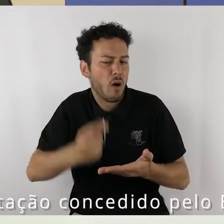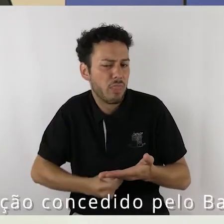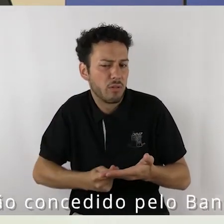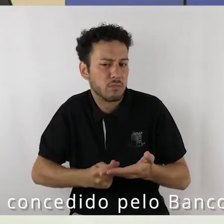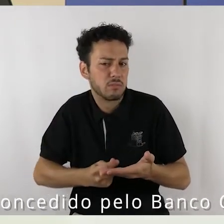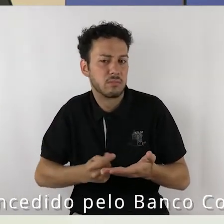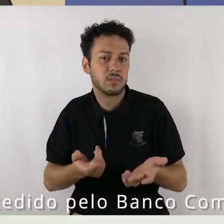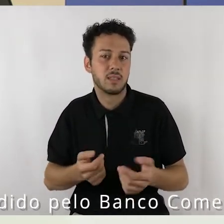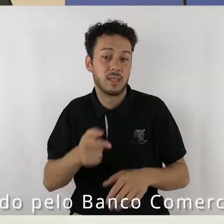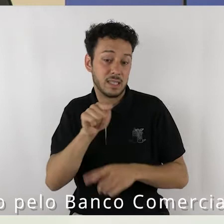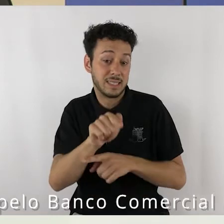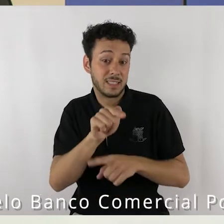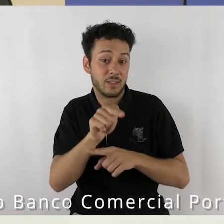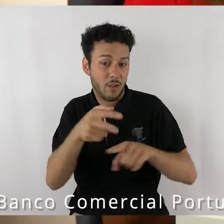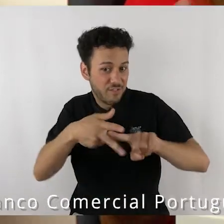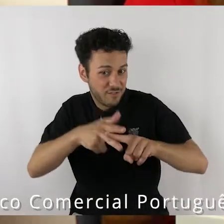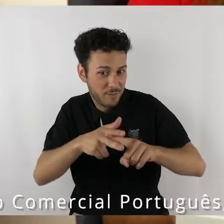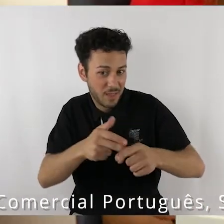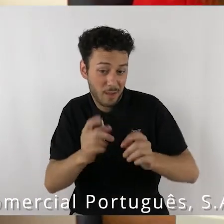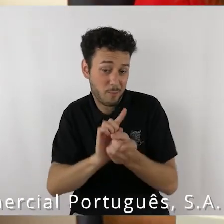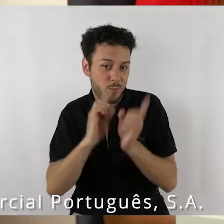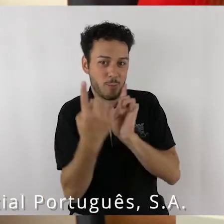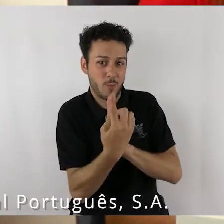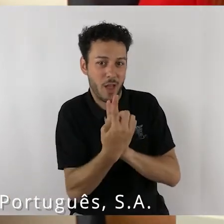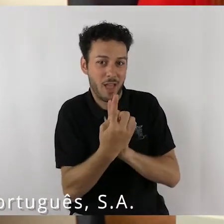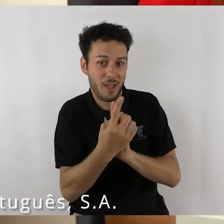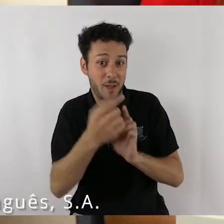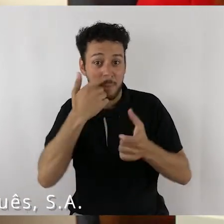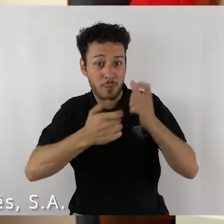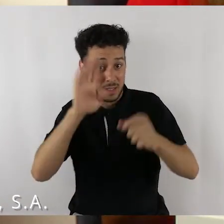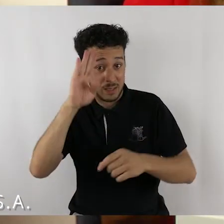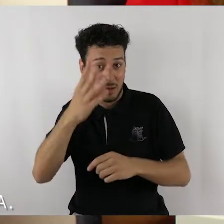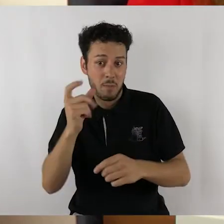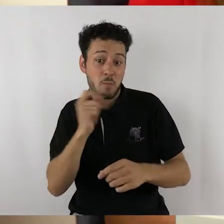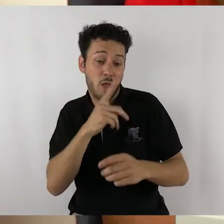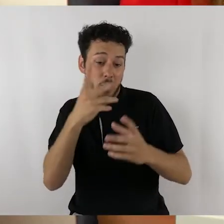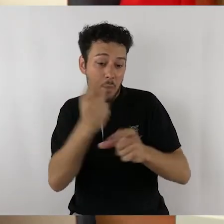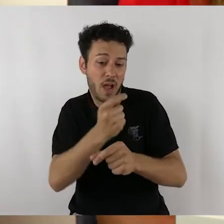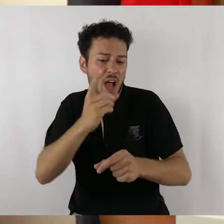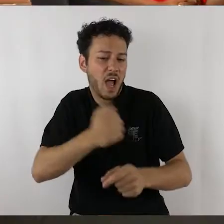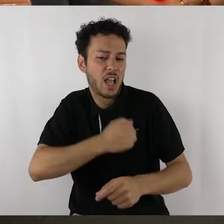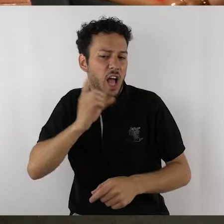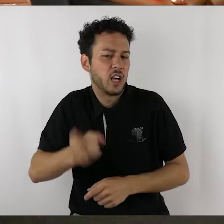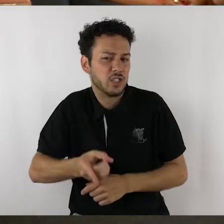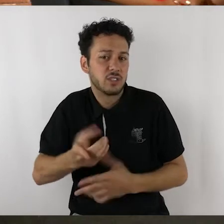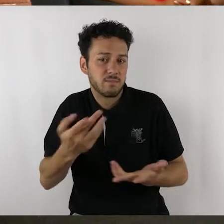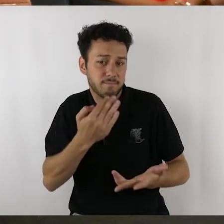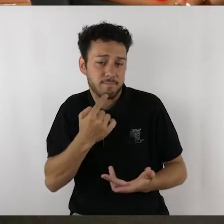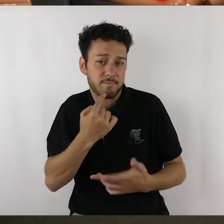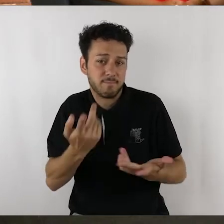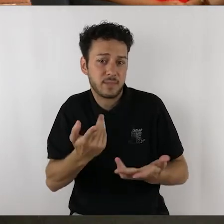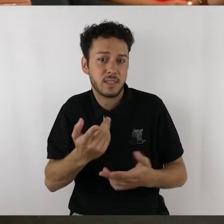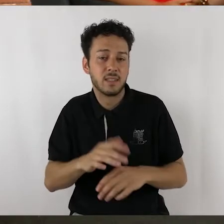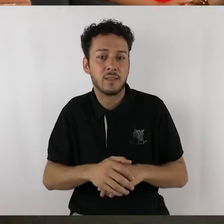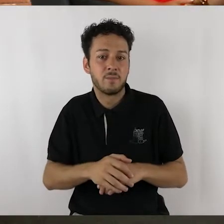pedir isso não foi isso no fundo é quase que o contrário não é as pessoas saberem errada podem comprar exatamente eu